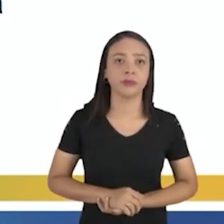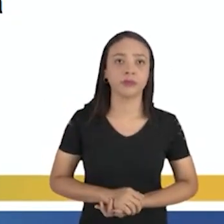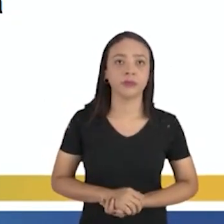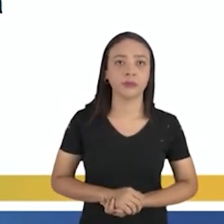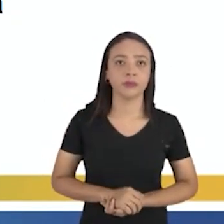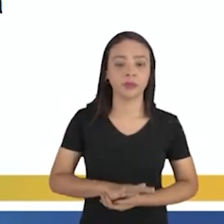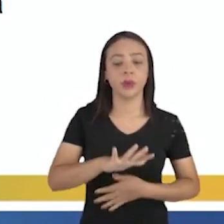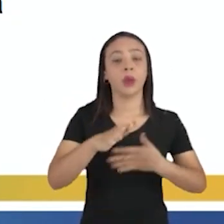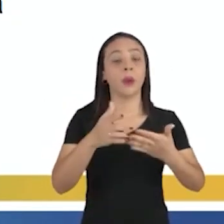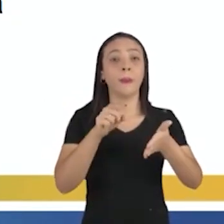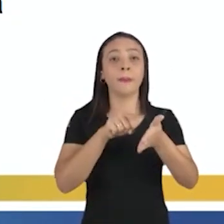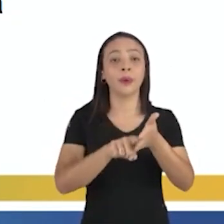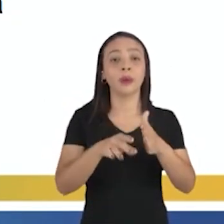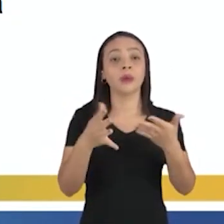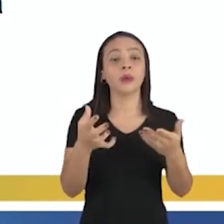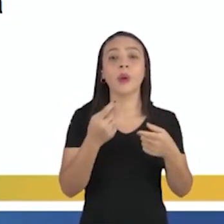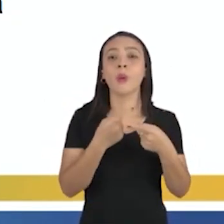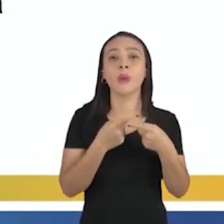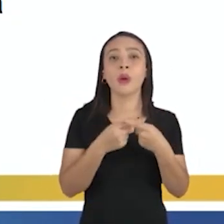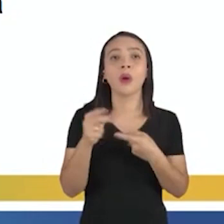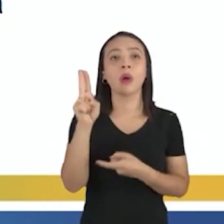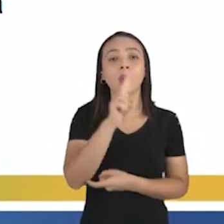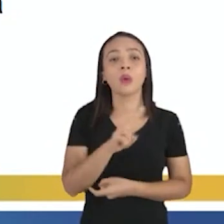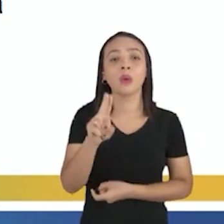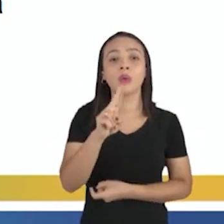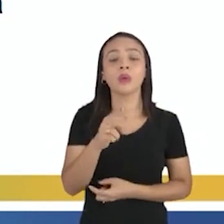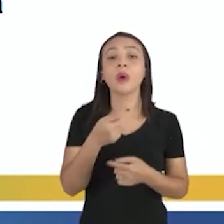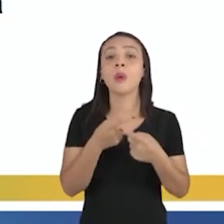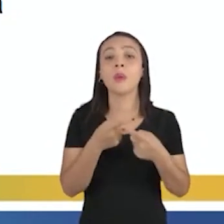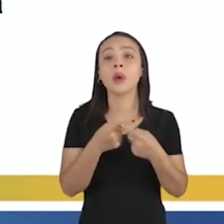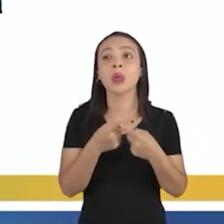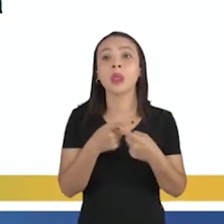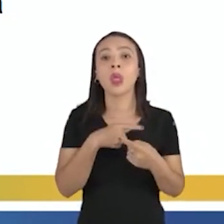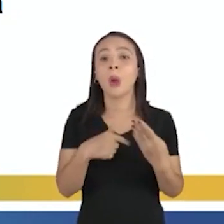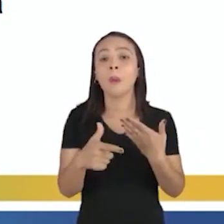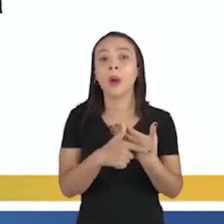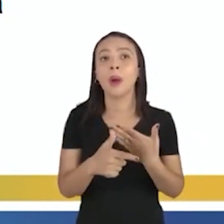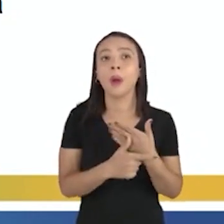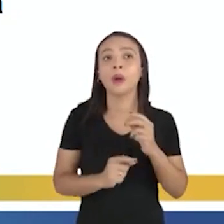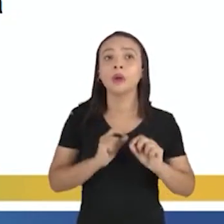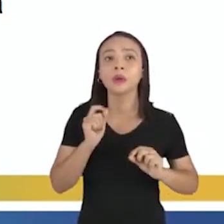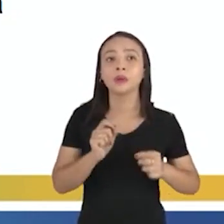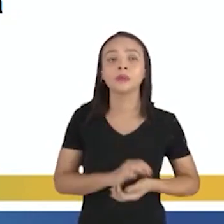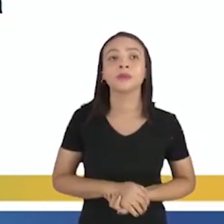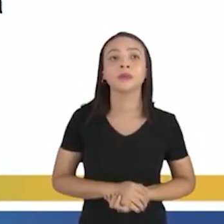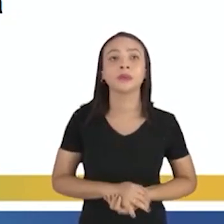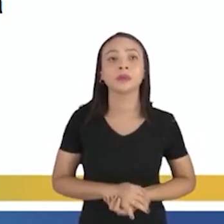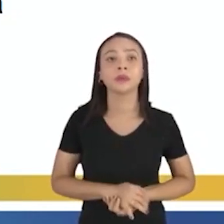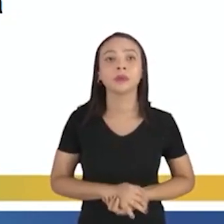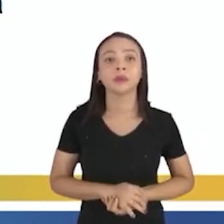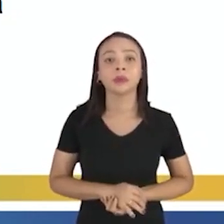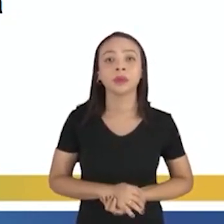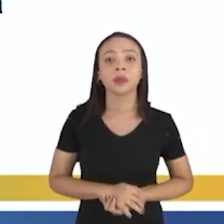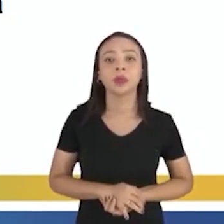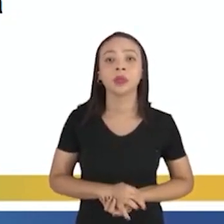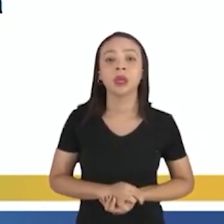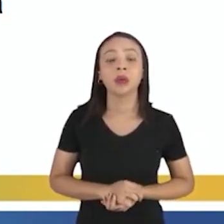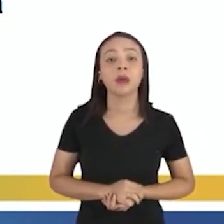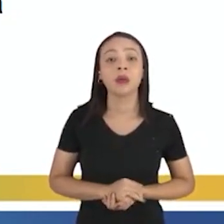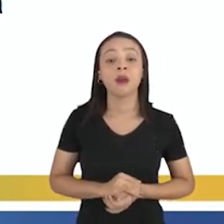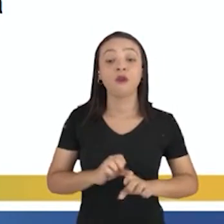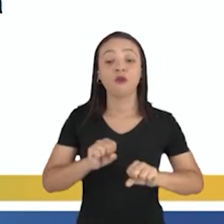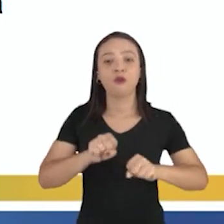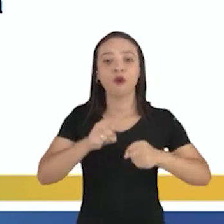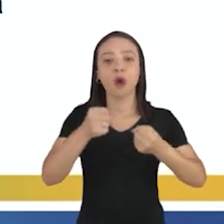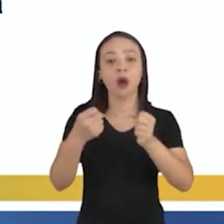aí ele vai perguntar o porquê. Esse recurso contribui para quê? Para intensificar a ideia